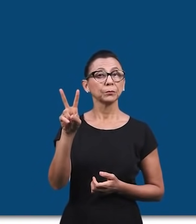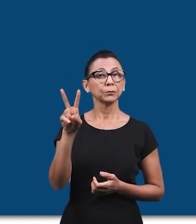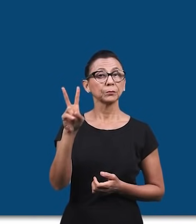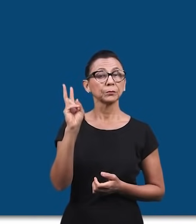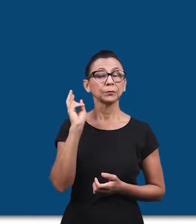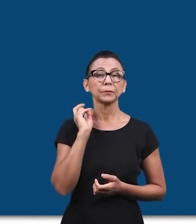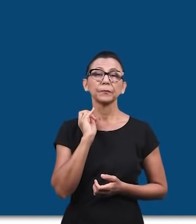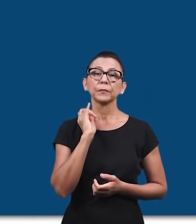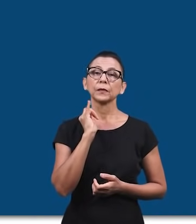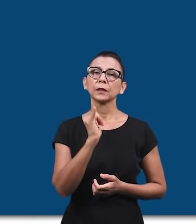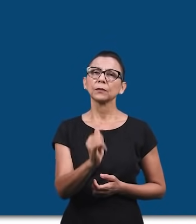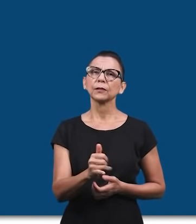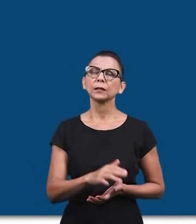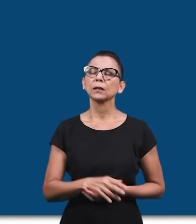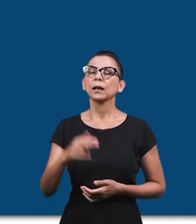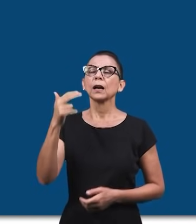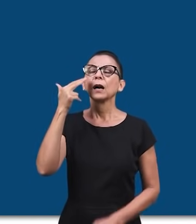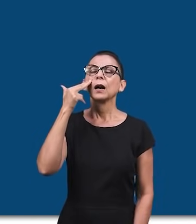e disse-lhe: